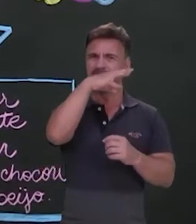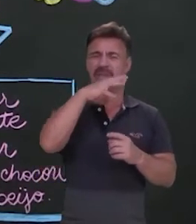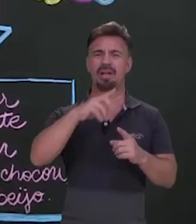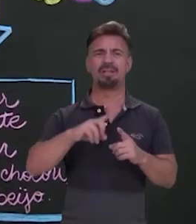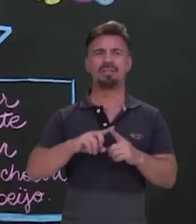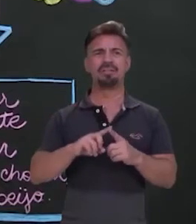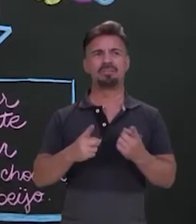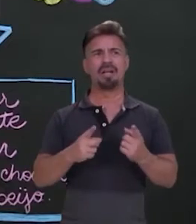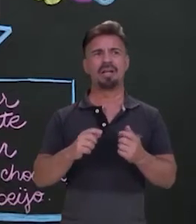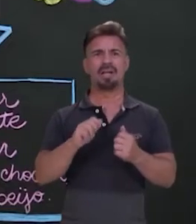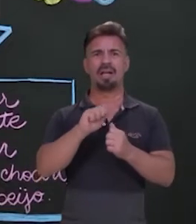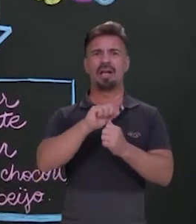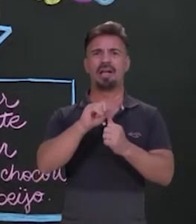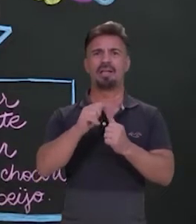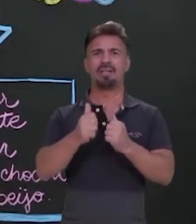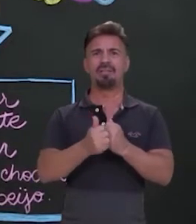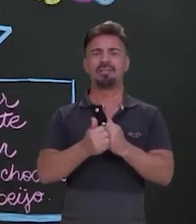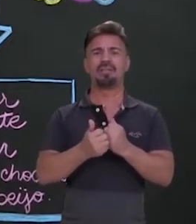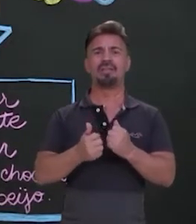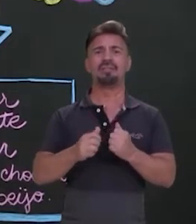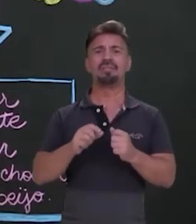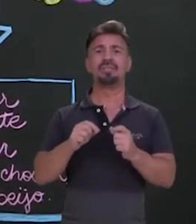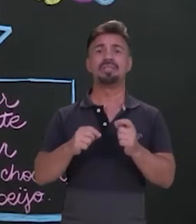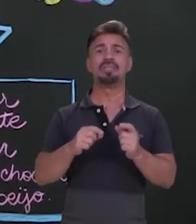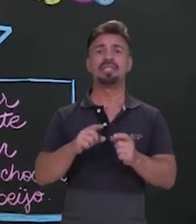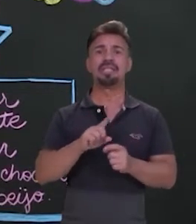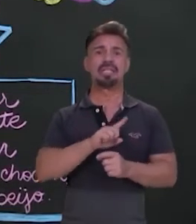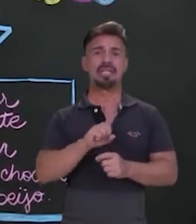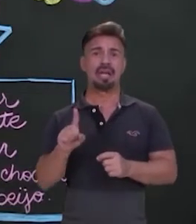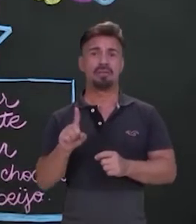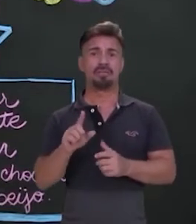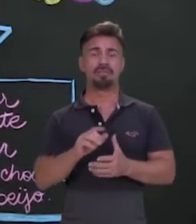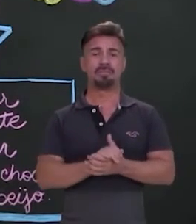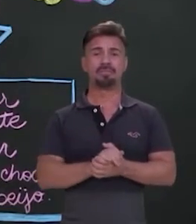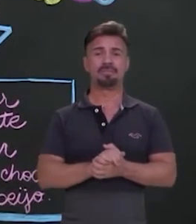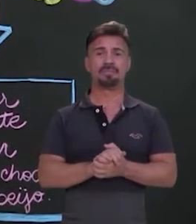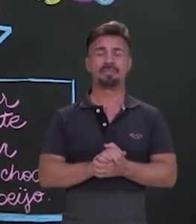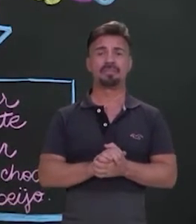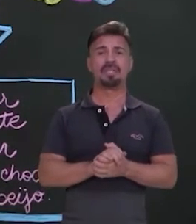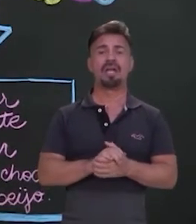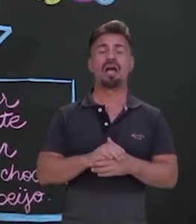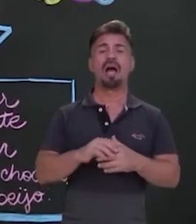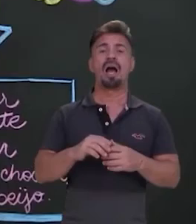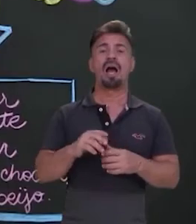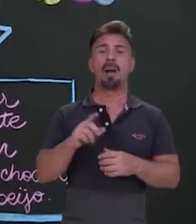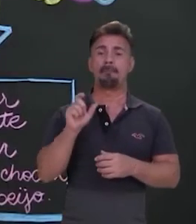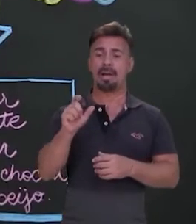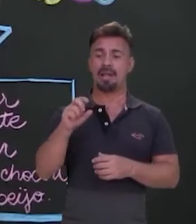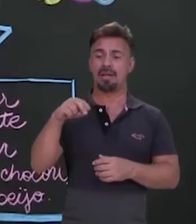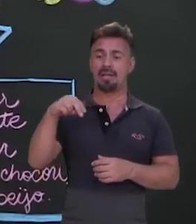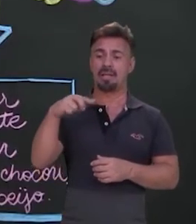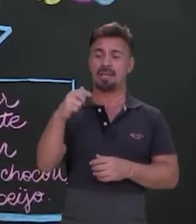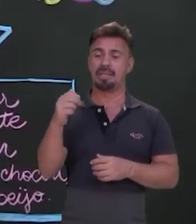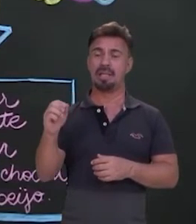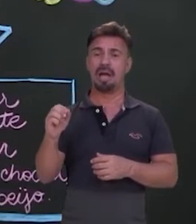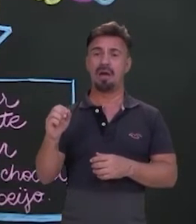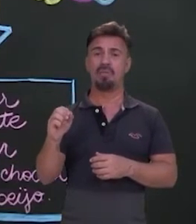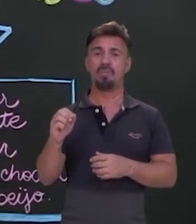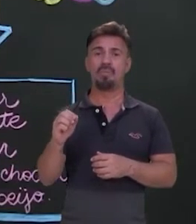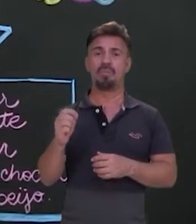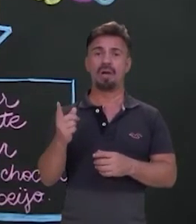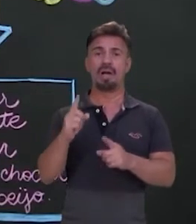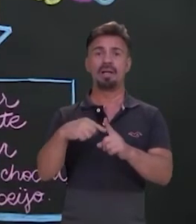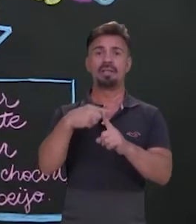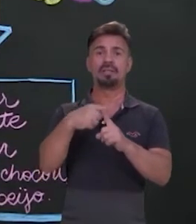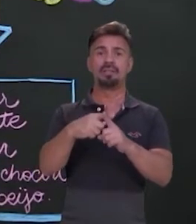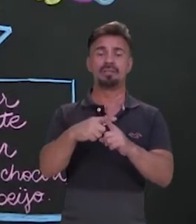que o não é o quê? É um advérbio de negação. Só que nesse caso, a palavra não ganhou o artigo antes, acontece aqui um